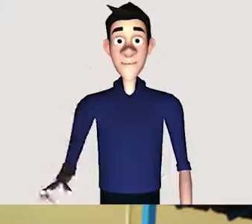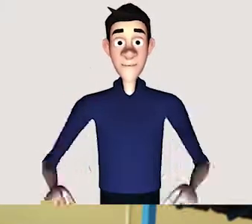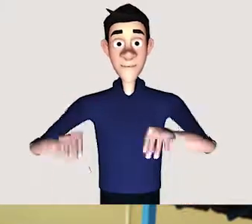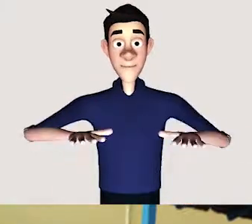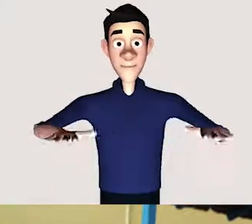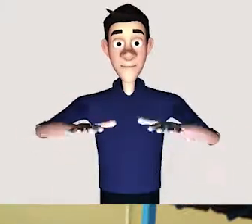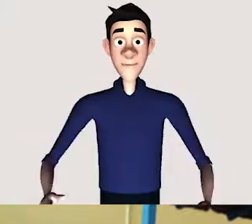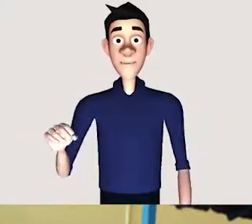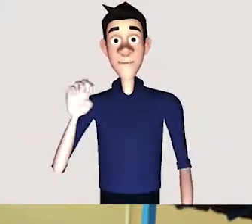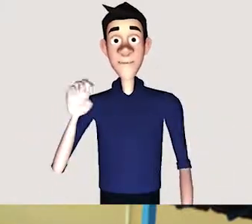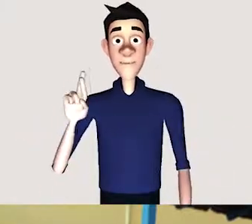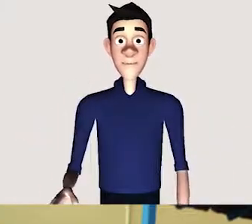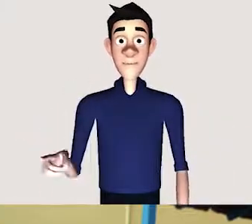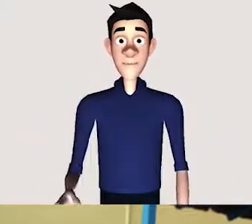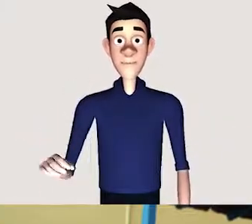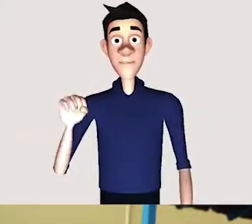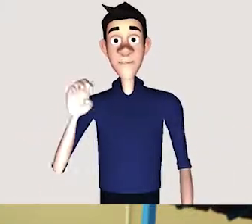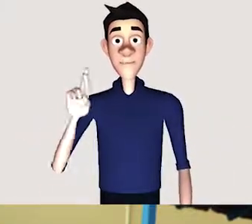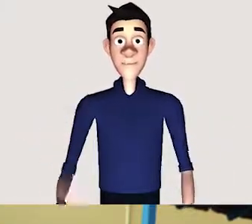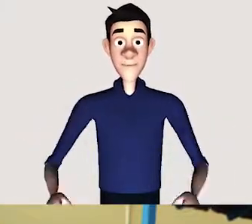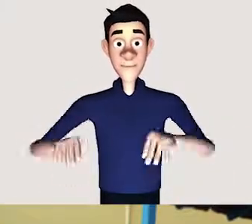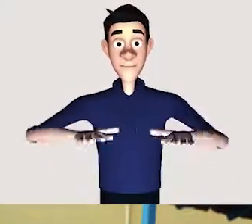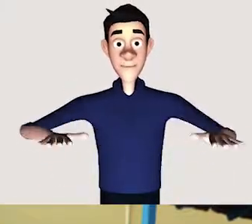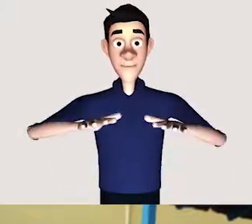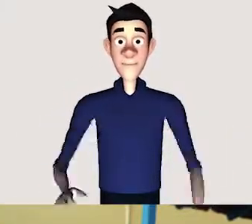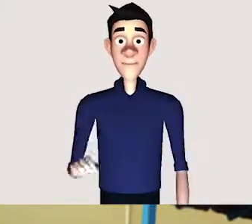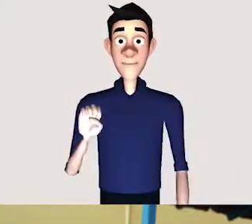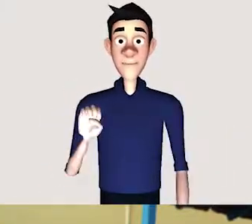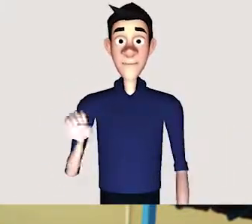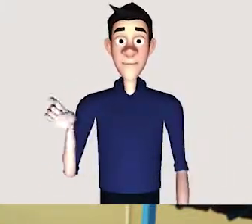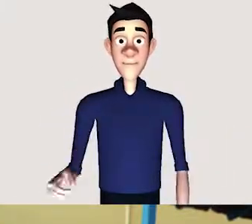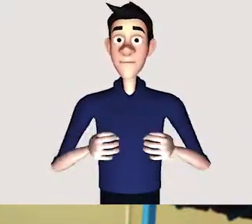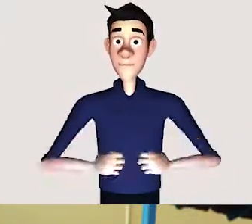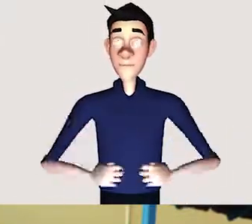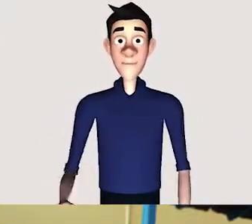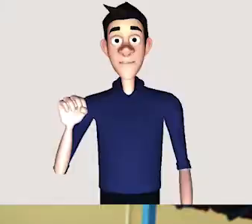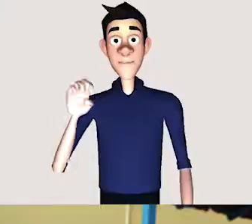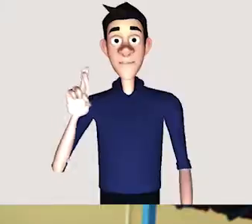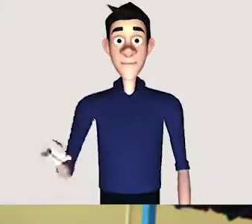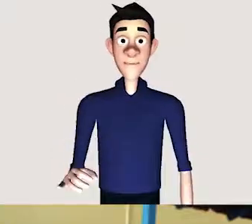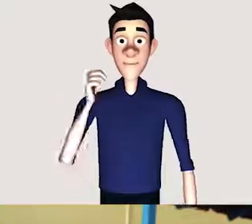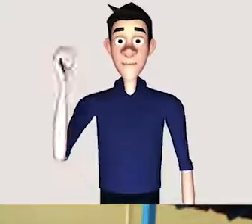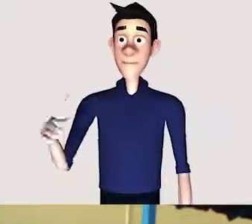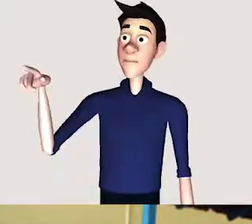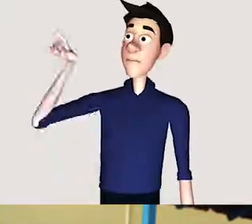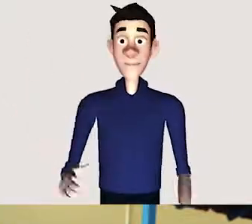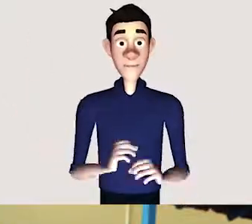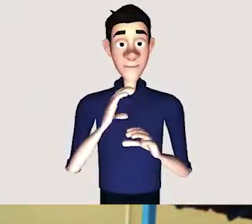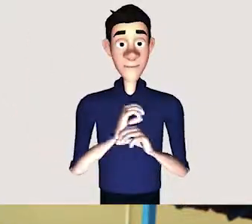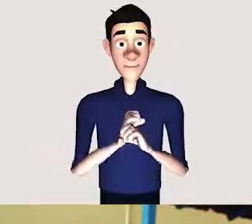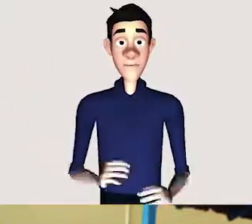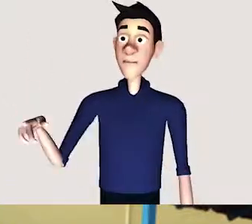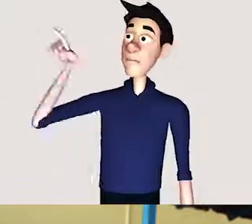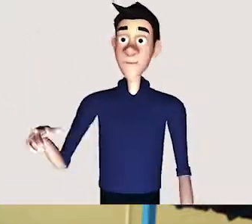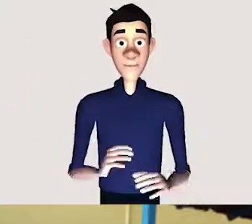mais aquilo e mais uma outra coisa. Ele pode ser aquilo que nós ainda não pensamos que ele possa ser.